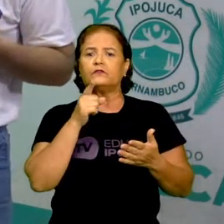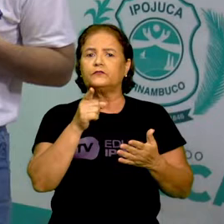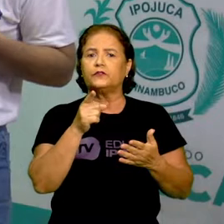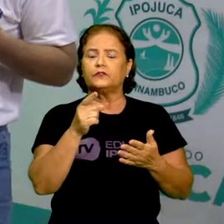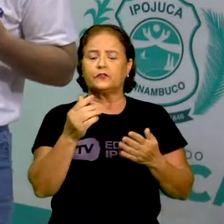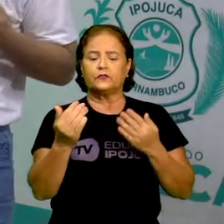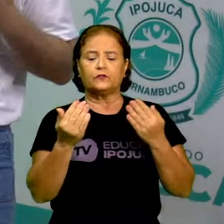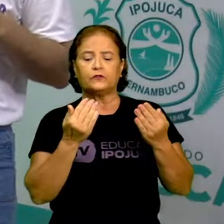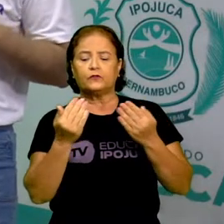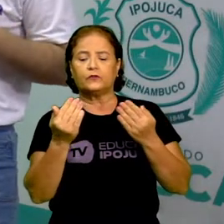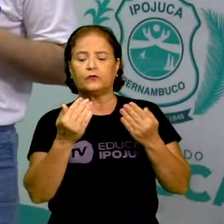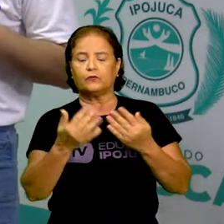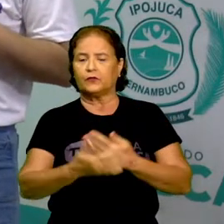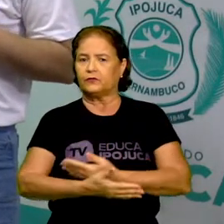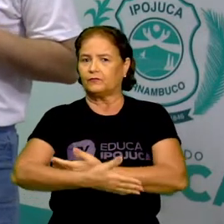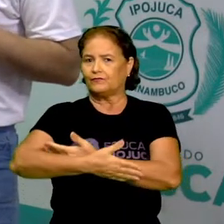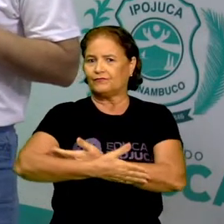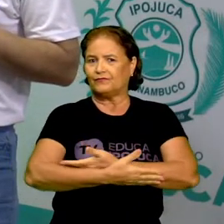com um bebezinho,